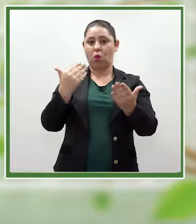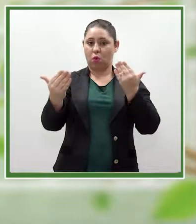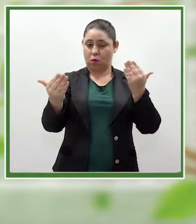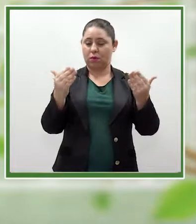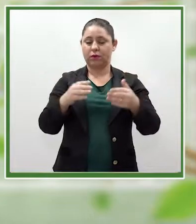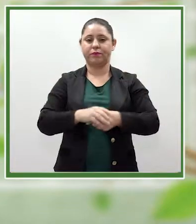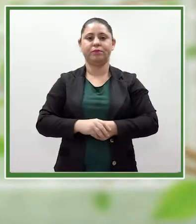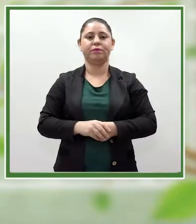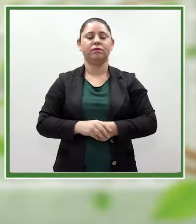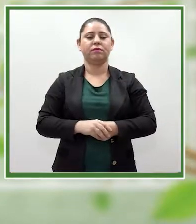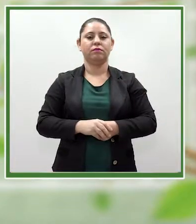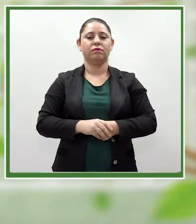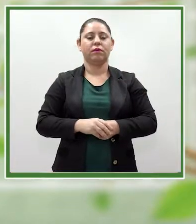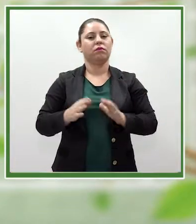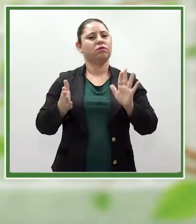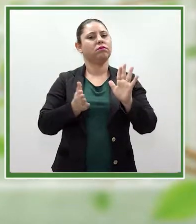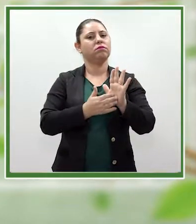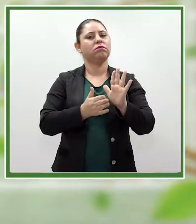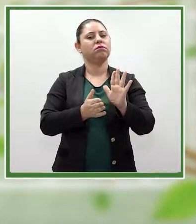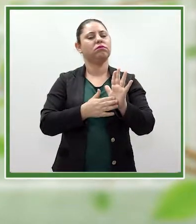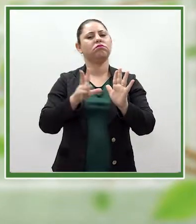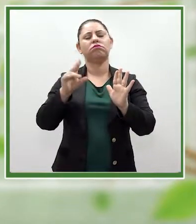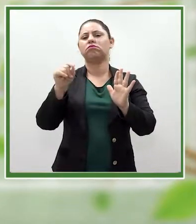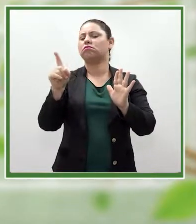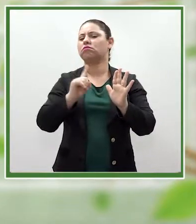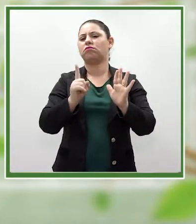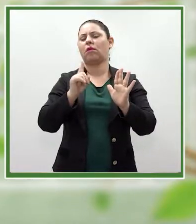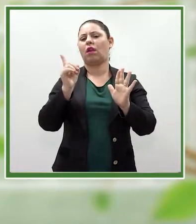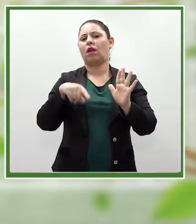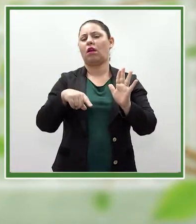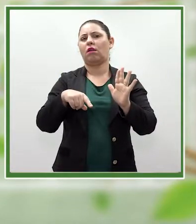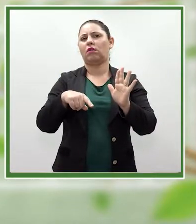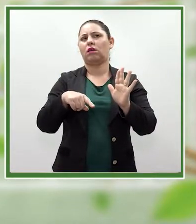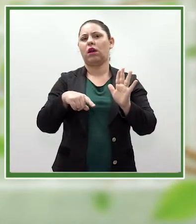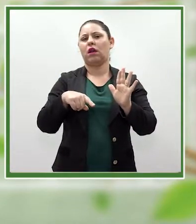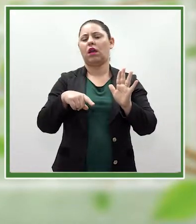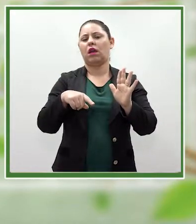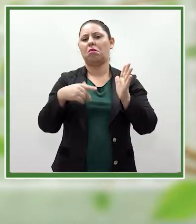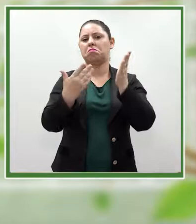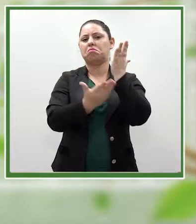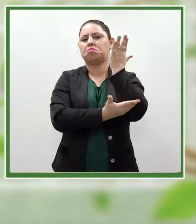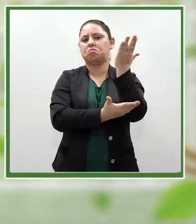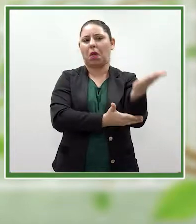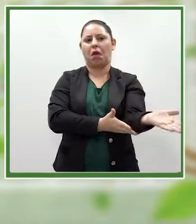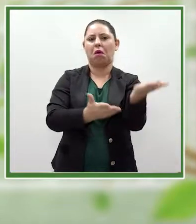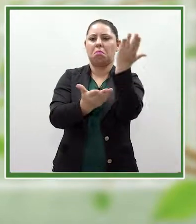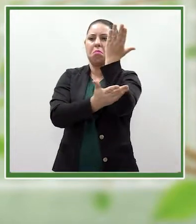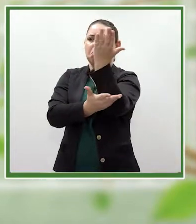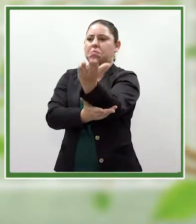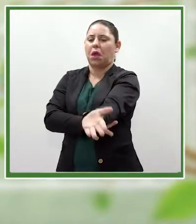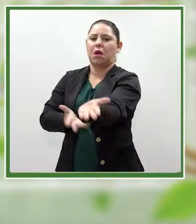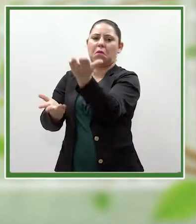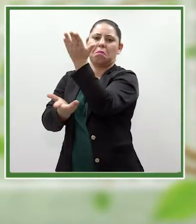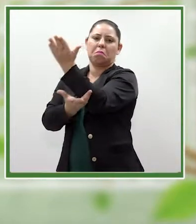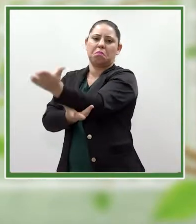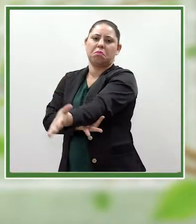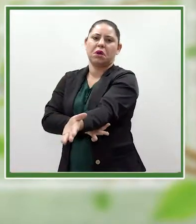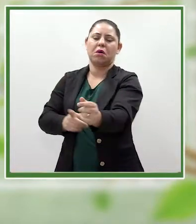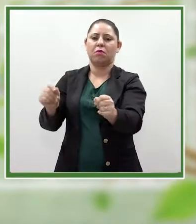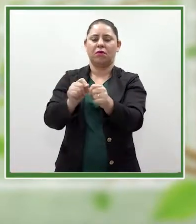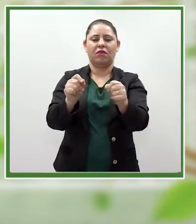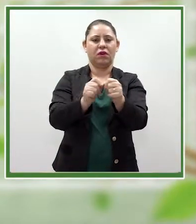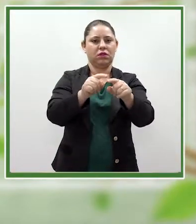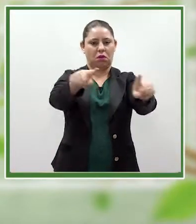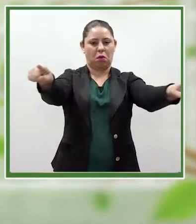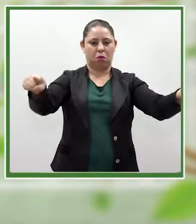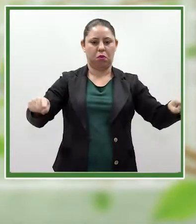Alemanha, né? Então, aqui a gente está dizendo, a proposta não era, então, desmatar 35 milhões